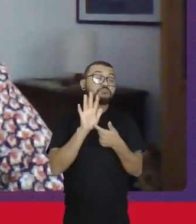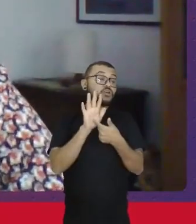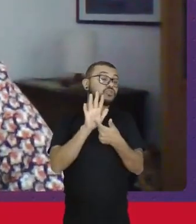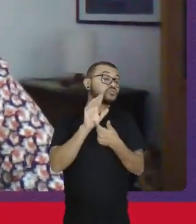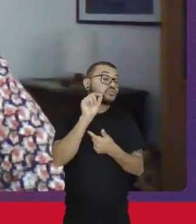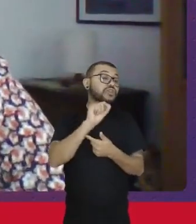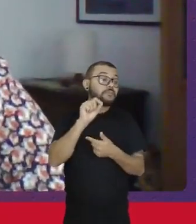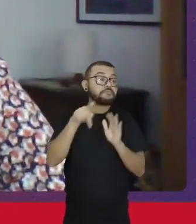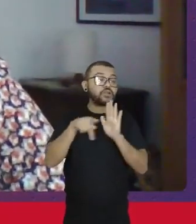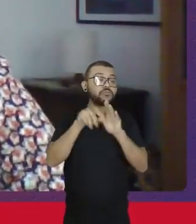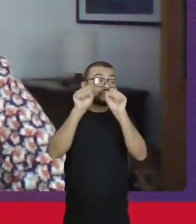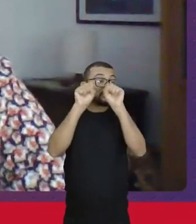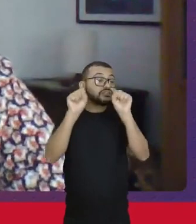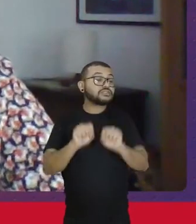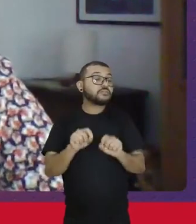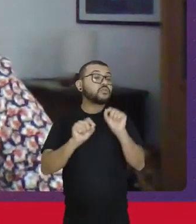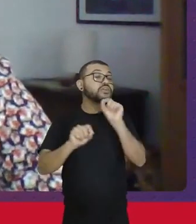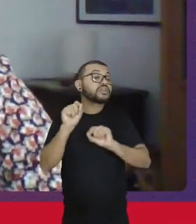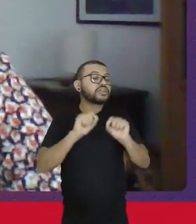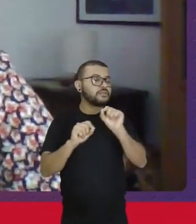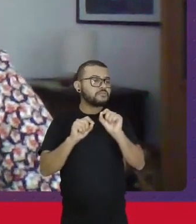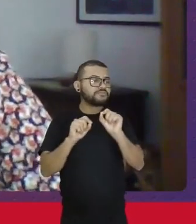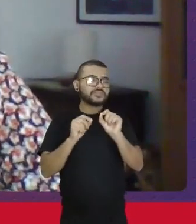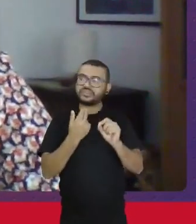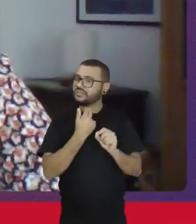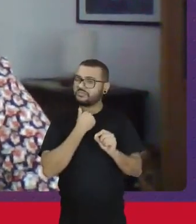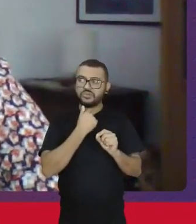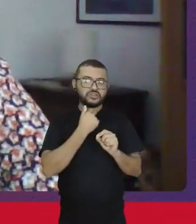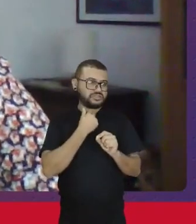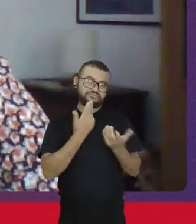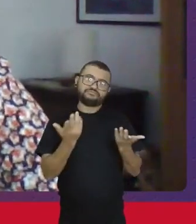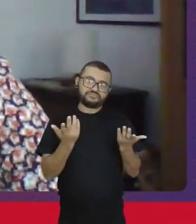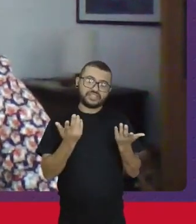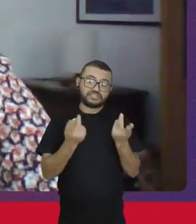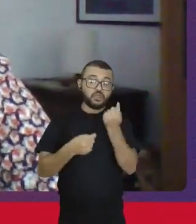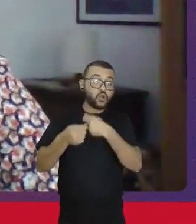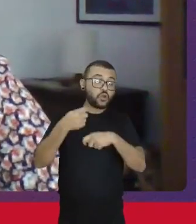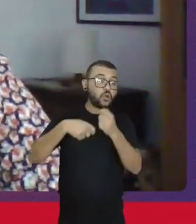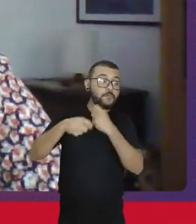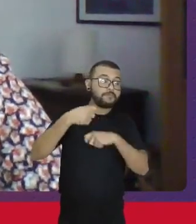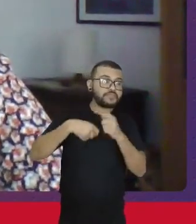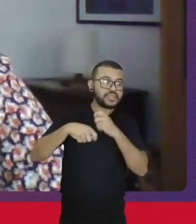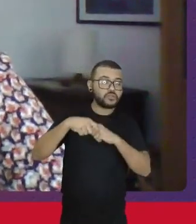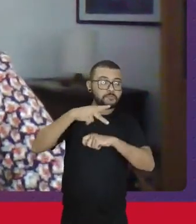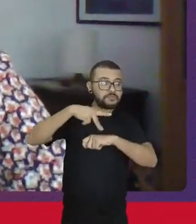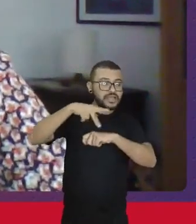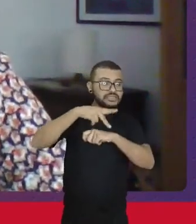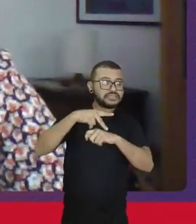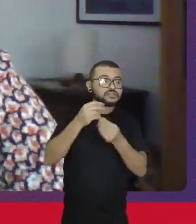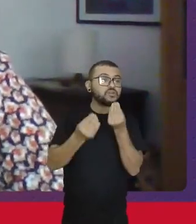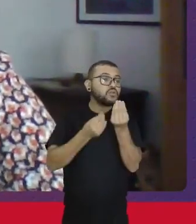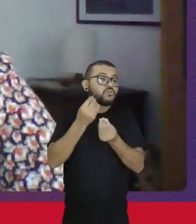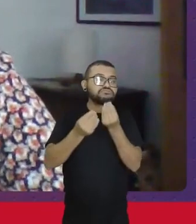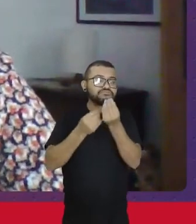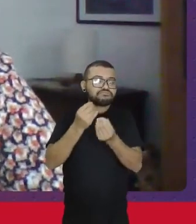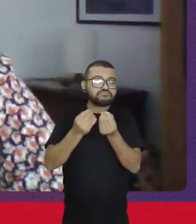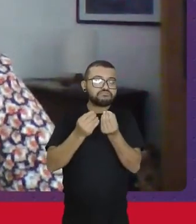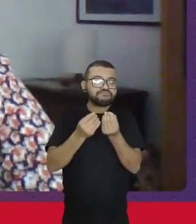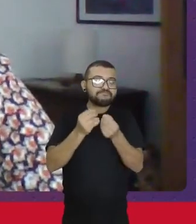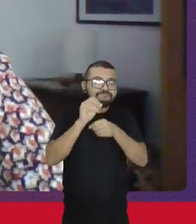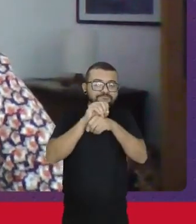próprio sistema. Não existe possibilidade do sistema econômico se